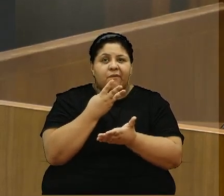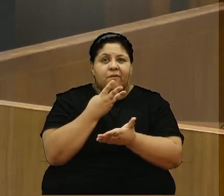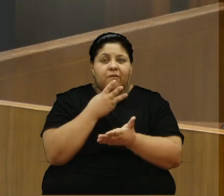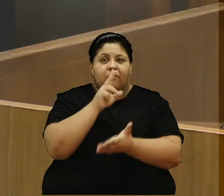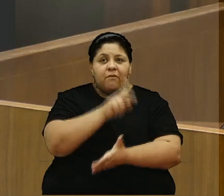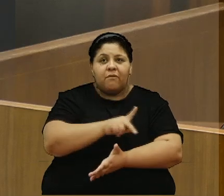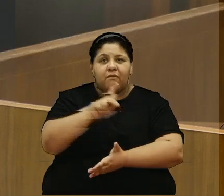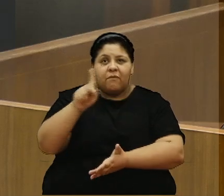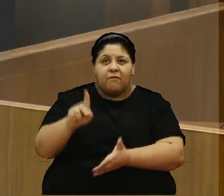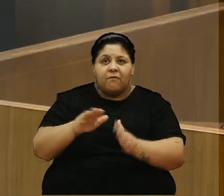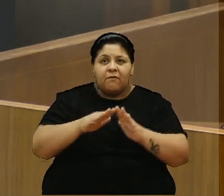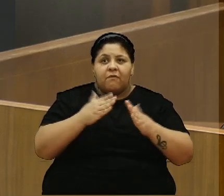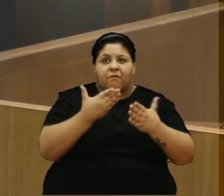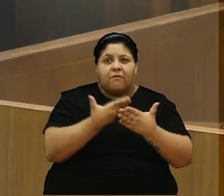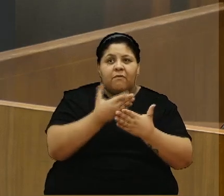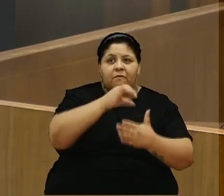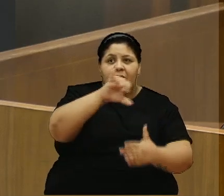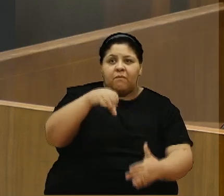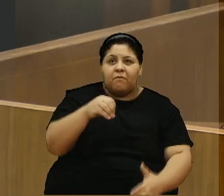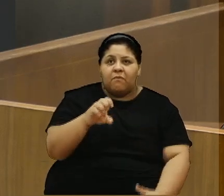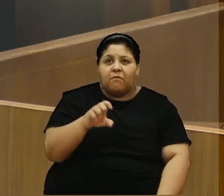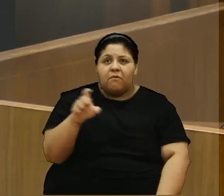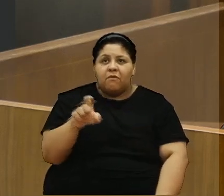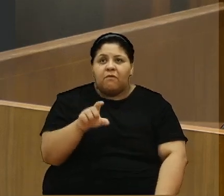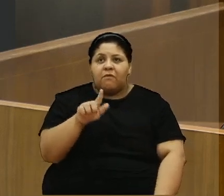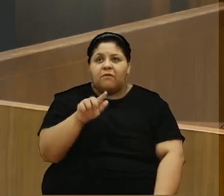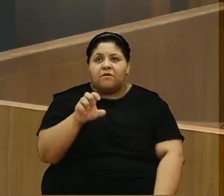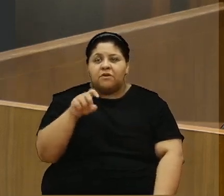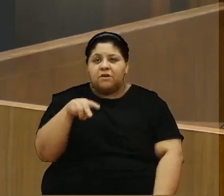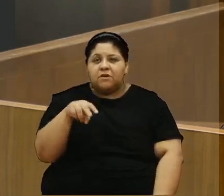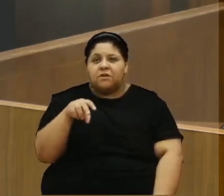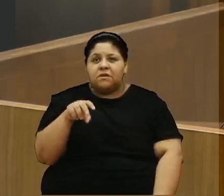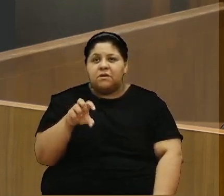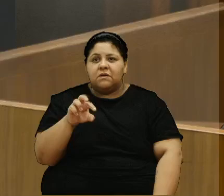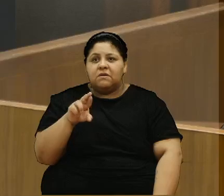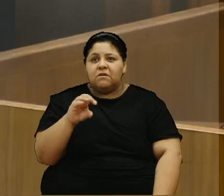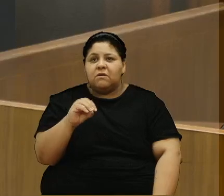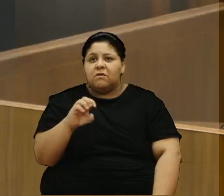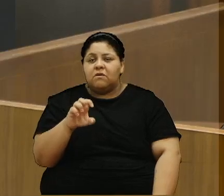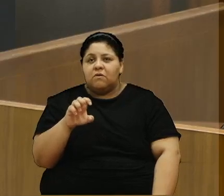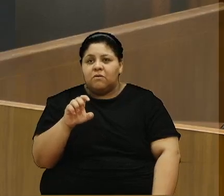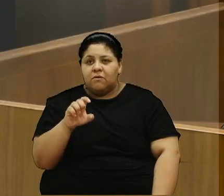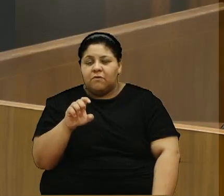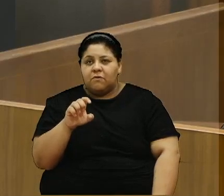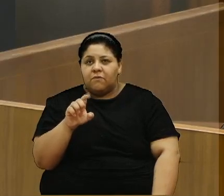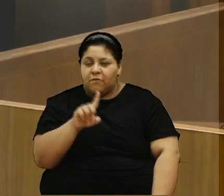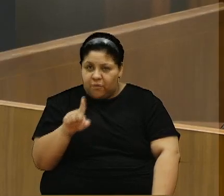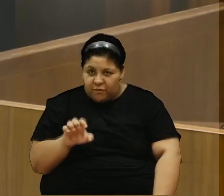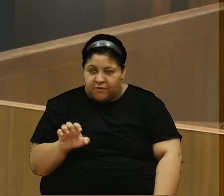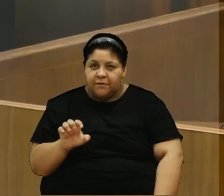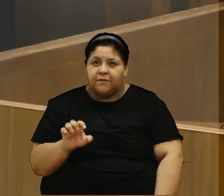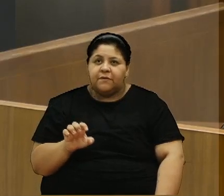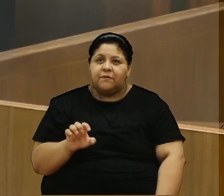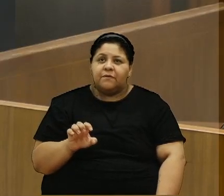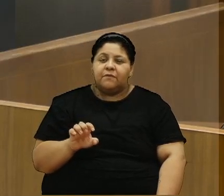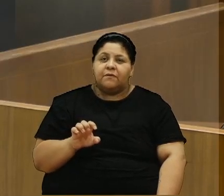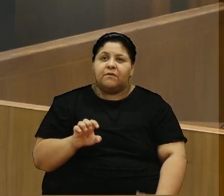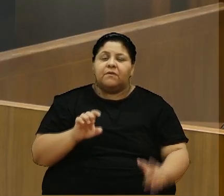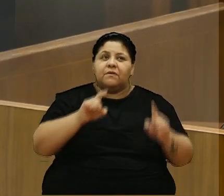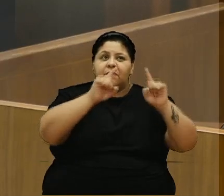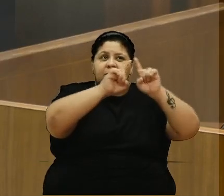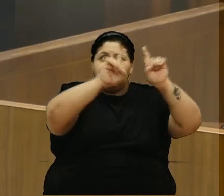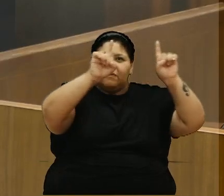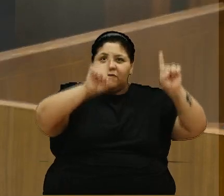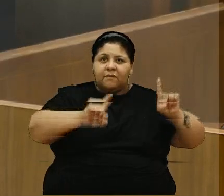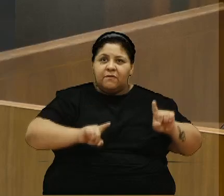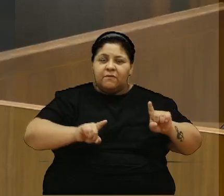professor lá da Escola José Generosi, sobre a questão de um servidor lá